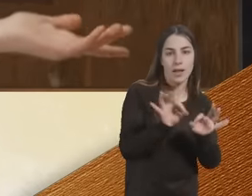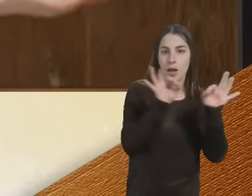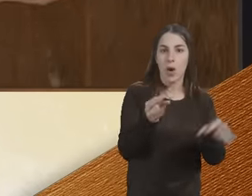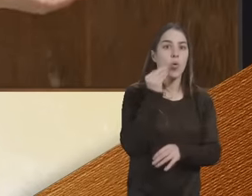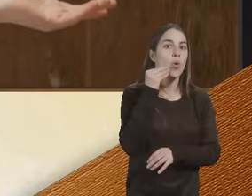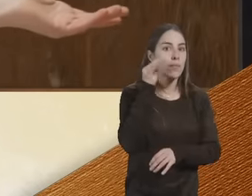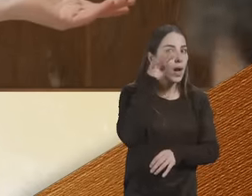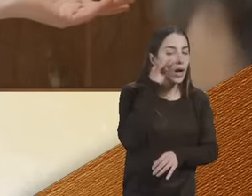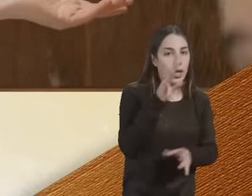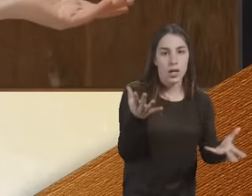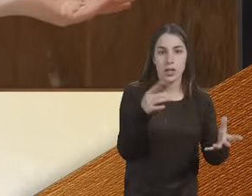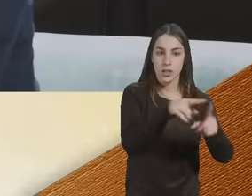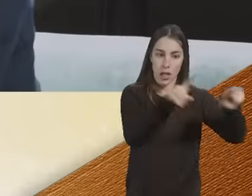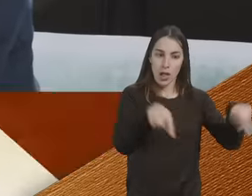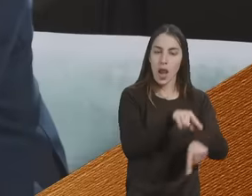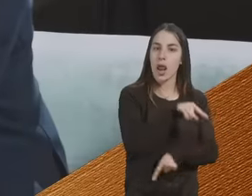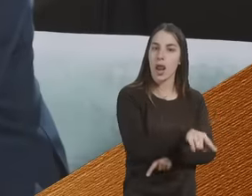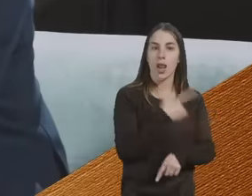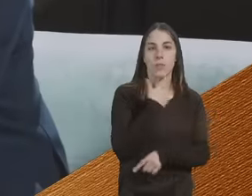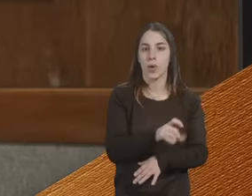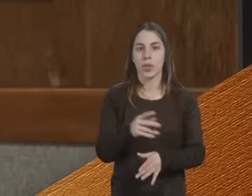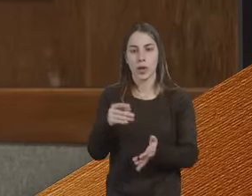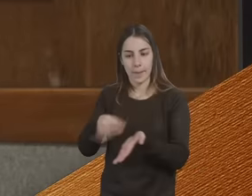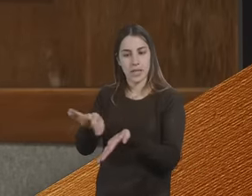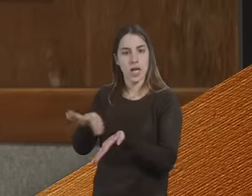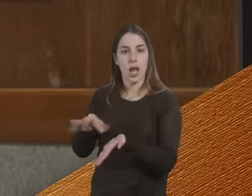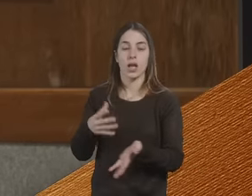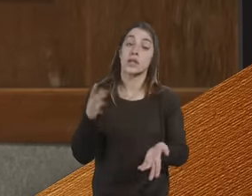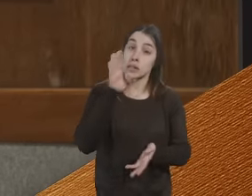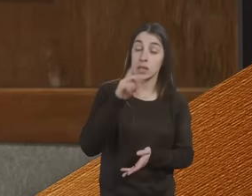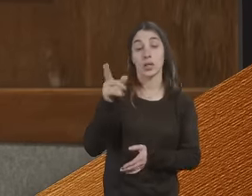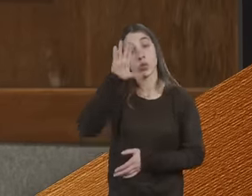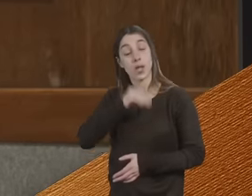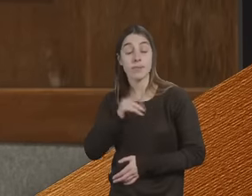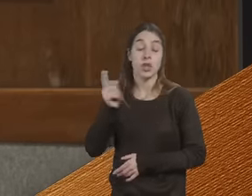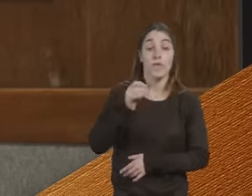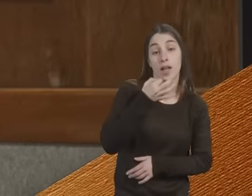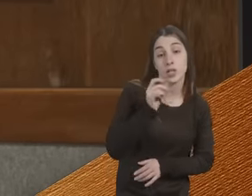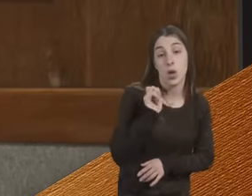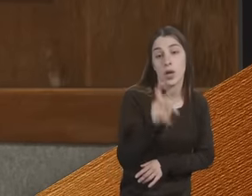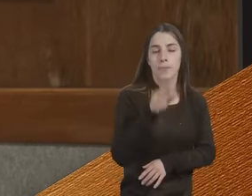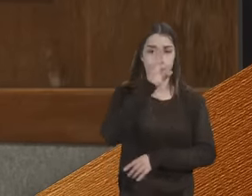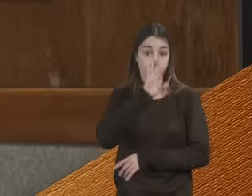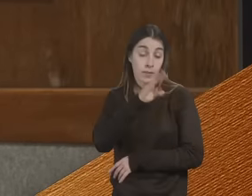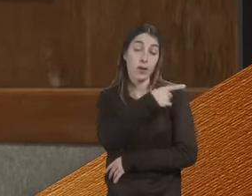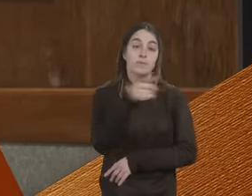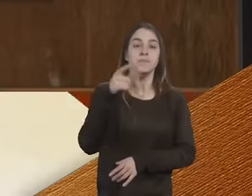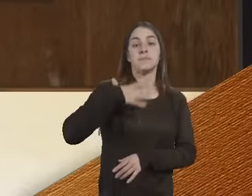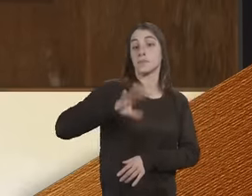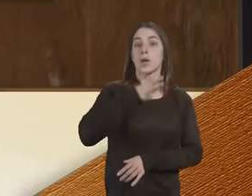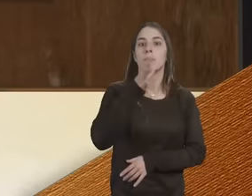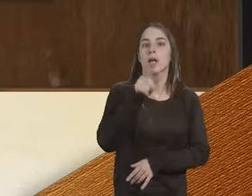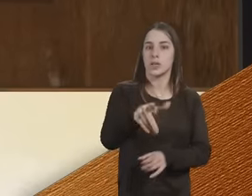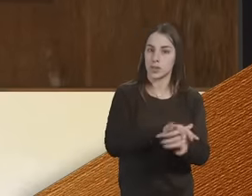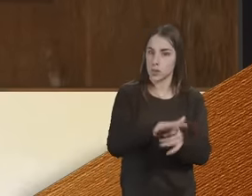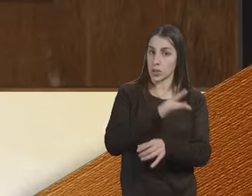maquilhas. E tu não te maquilhas numa gala. Mas agora o problema é o pincel. Vitor, se não sabes, não fales, ok? E se vocês quiserem comentar esta situação que